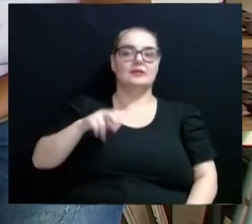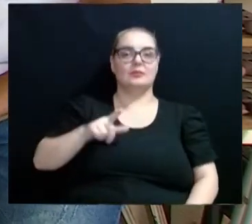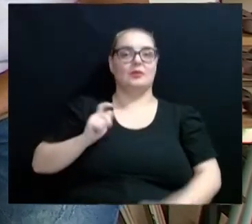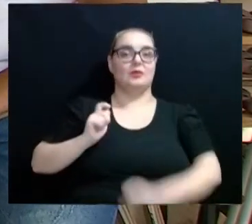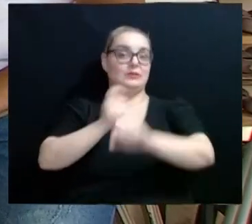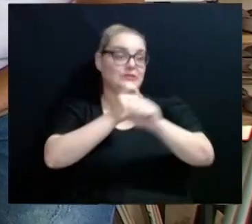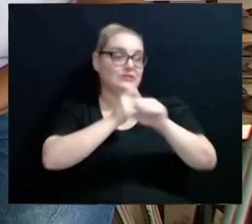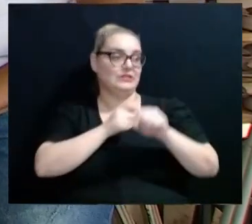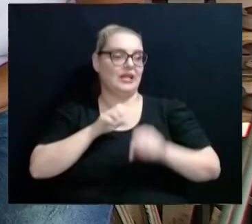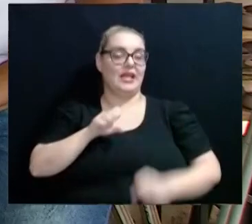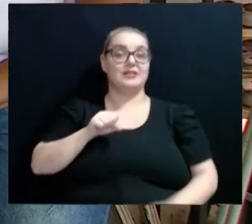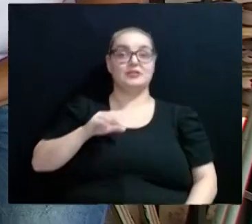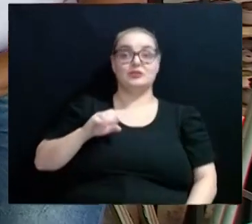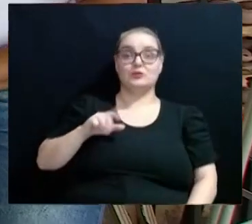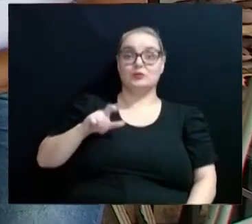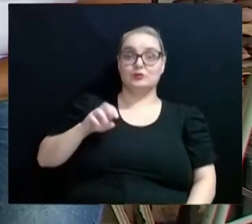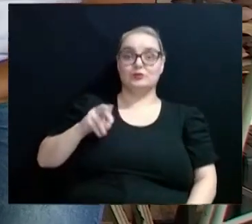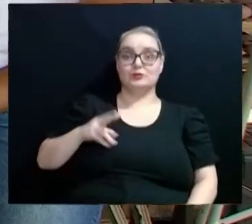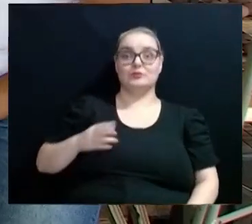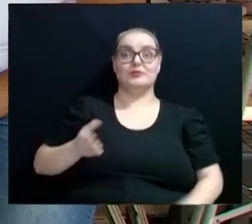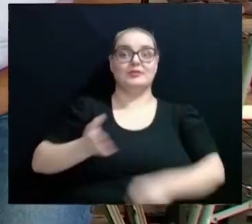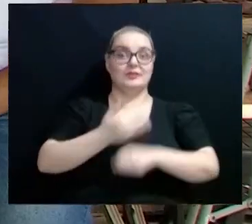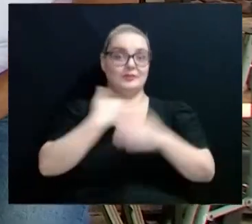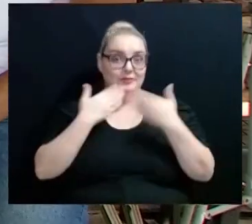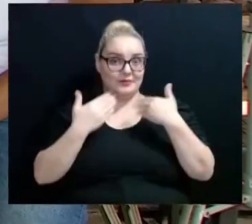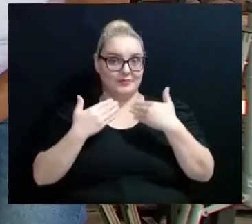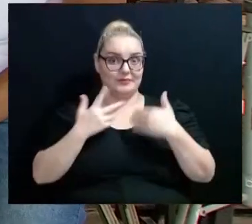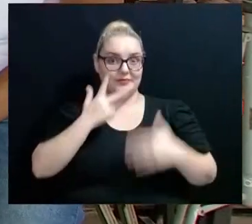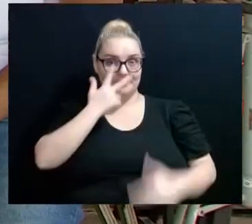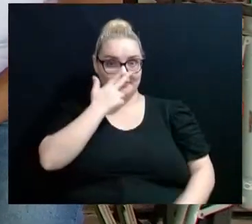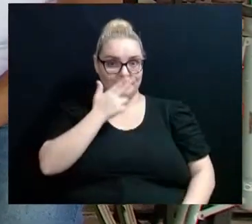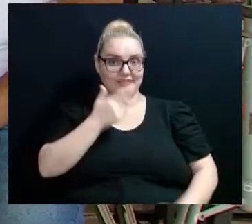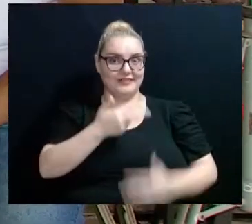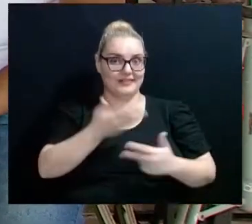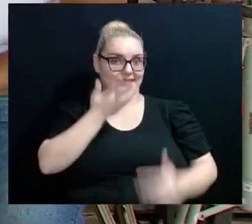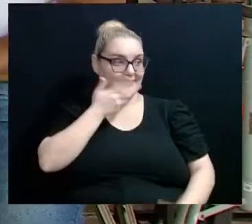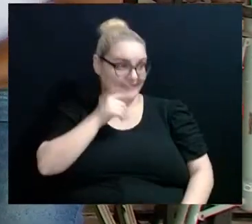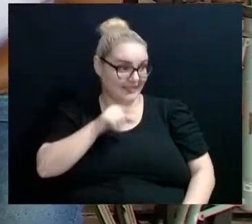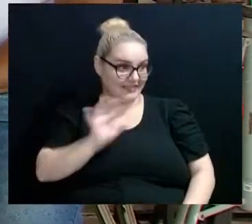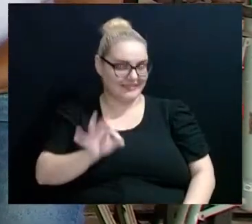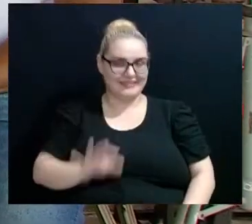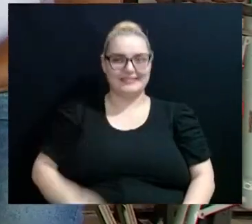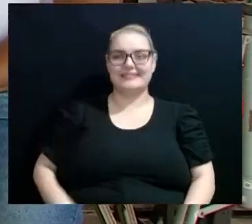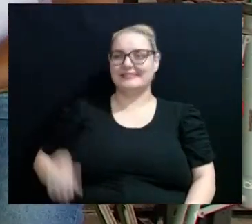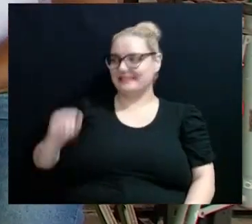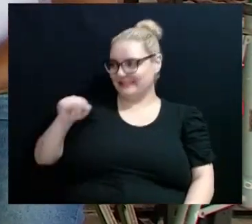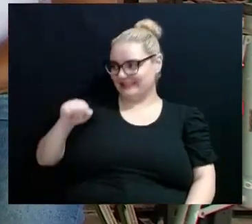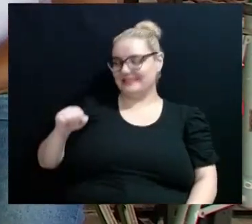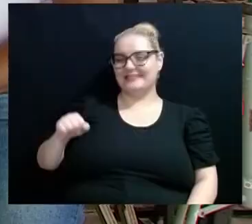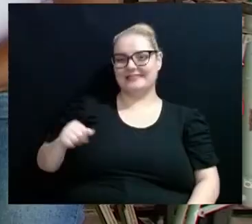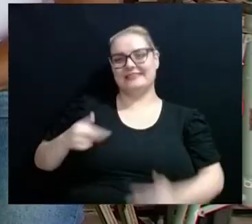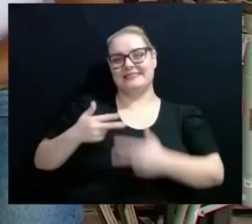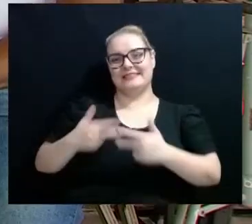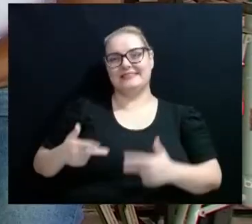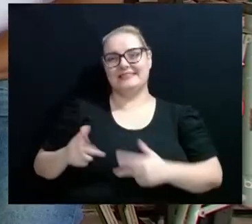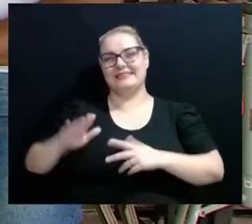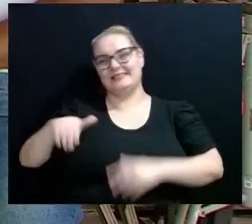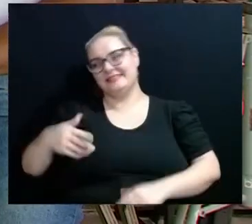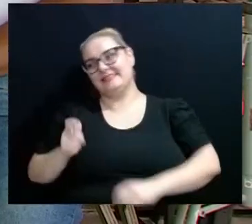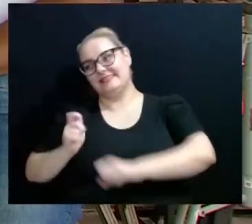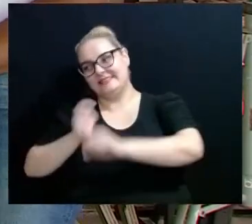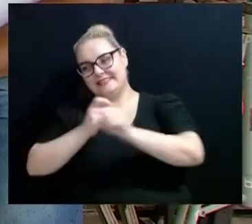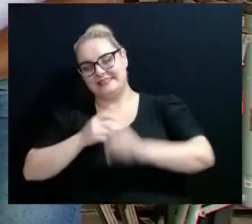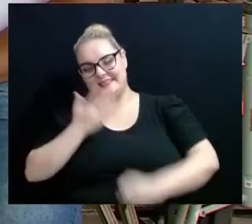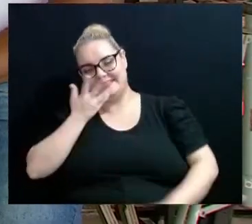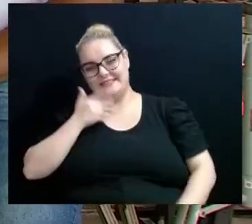da sua empresa, Samuel, Hum. vamos falar inicialmente como surge o Samuel escultor. Porque a gente já teve uma prévia